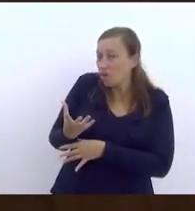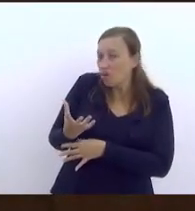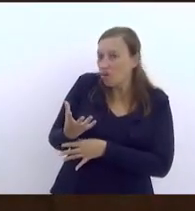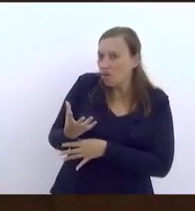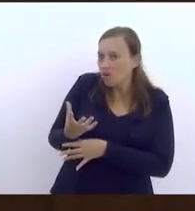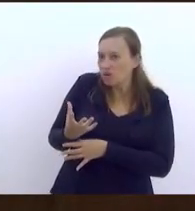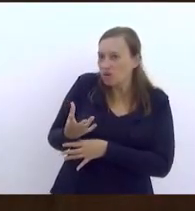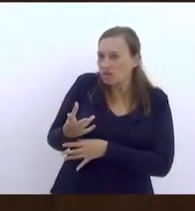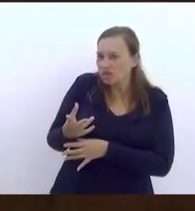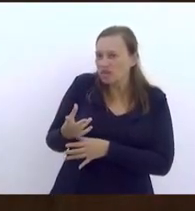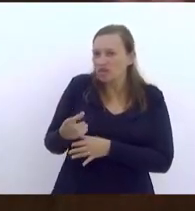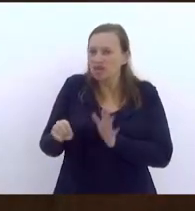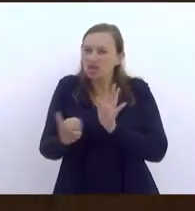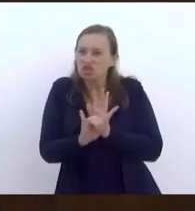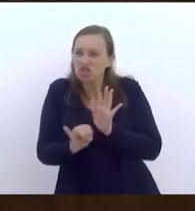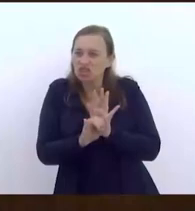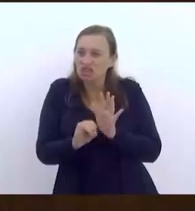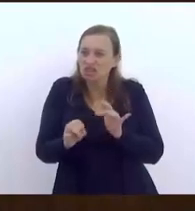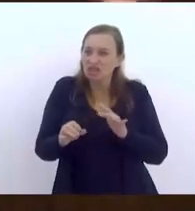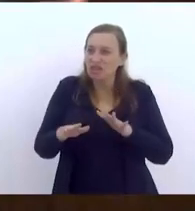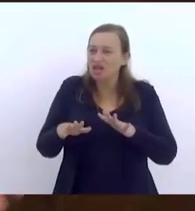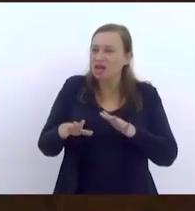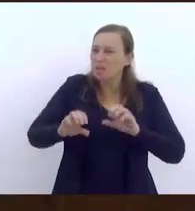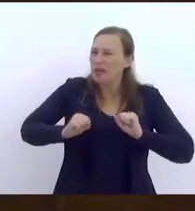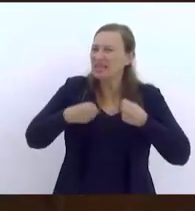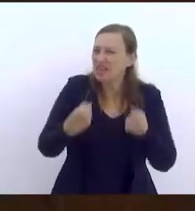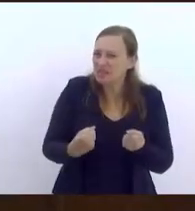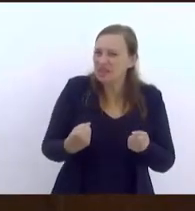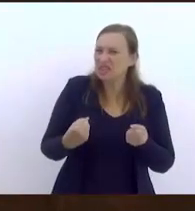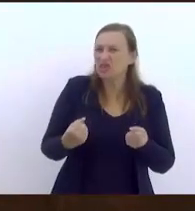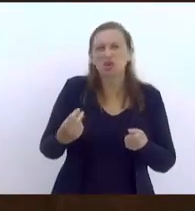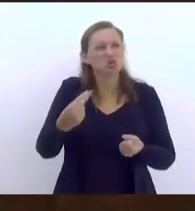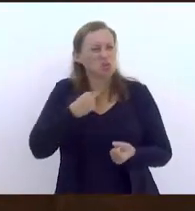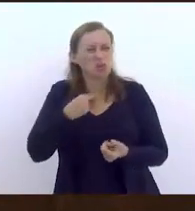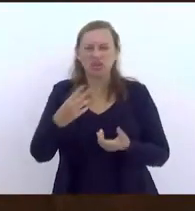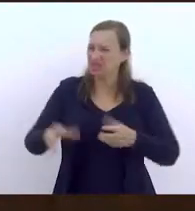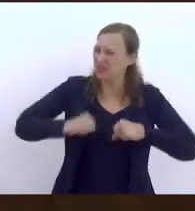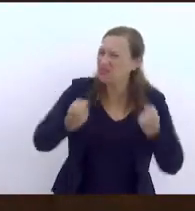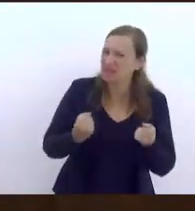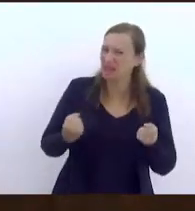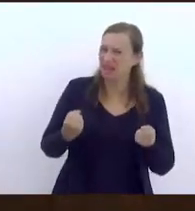eles dão um jeito, fazem um malabarismo danado para defender aquilo que não dá para defender.